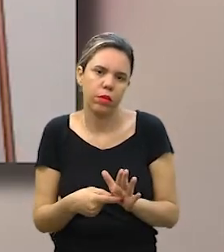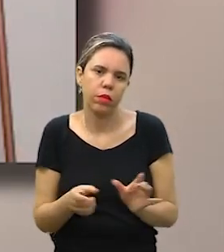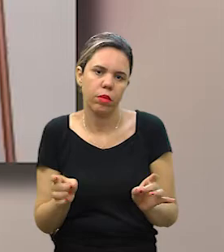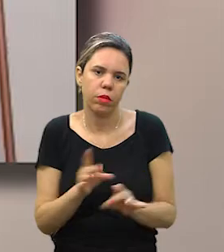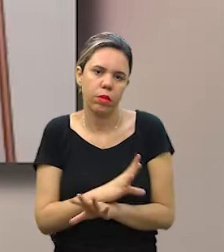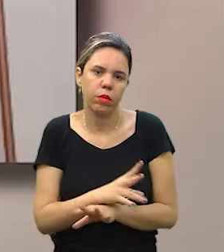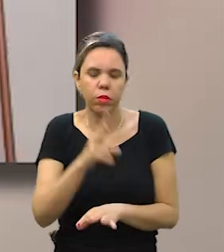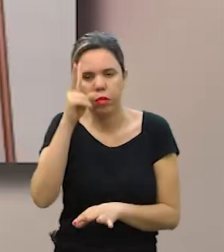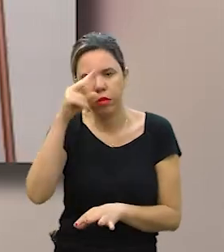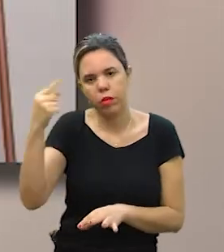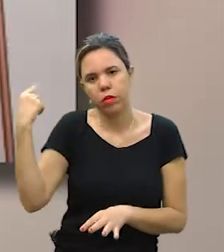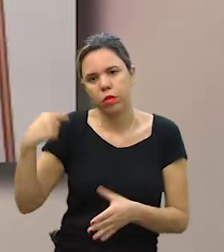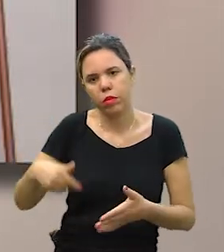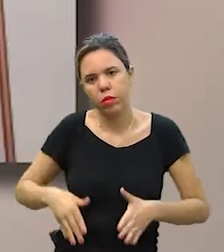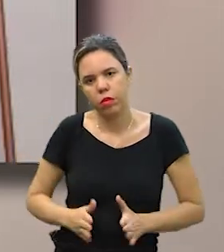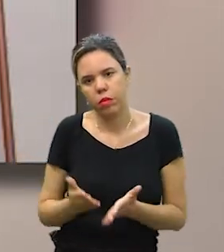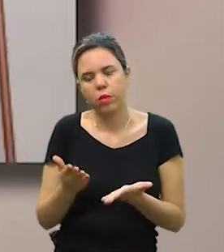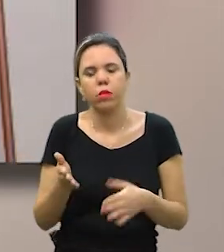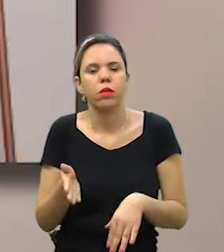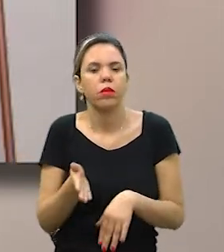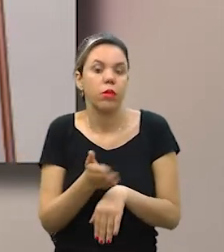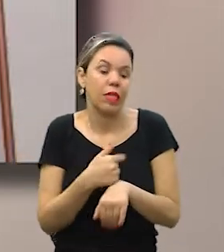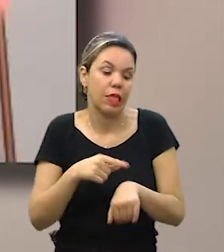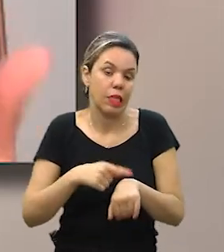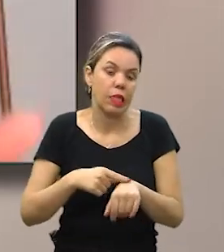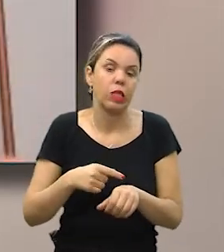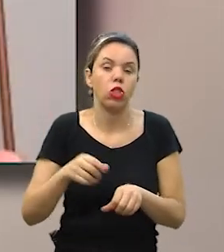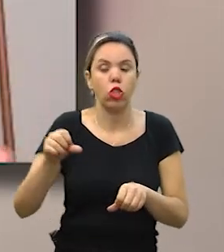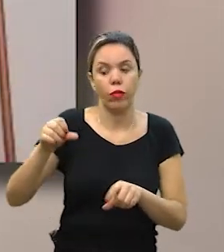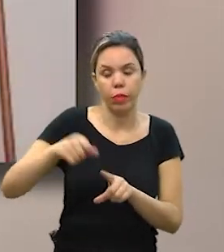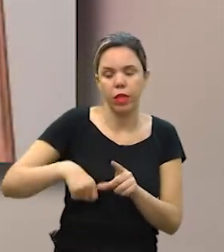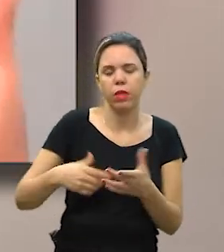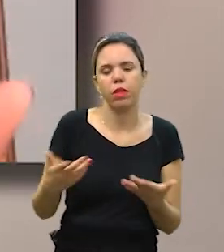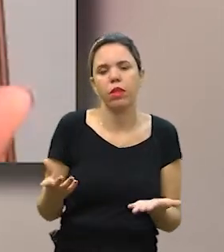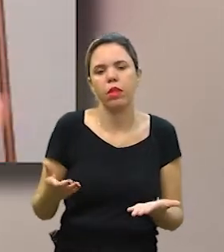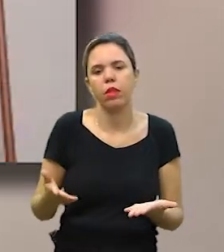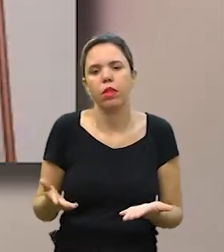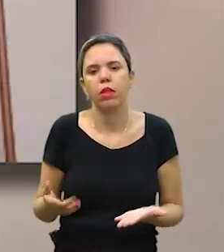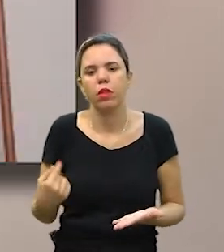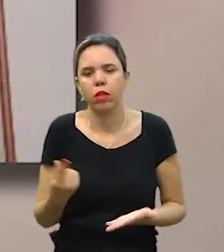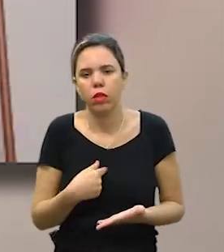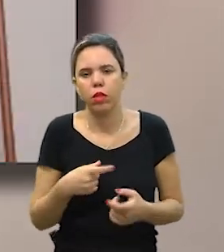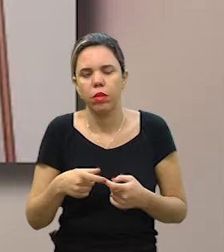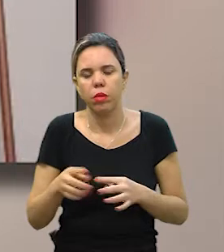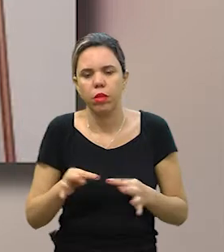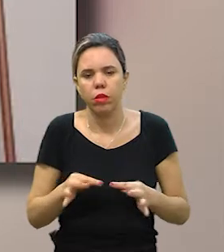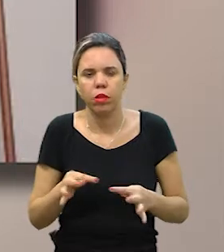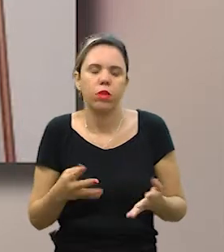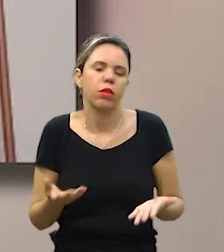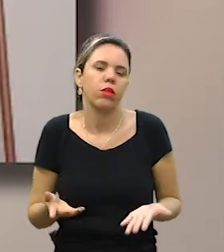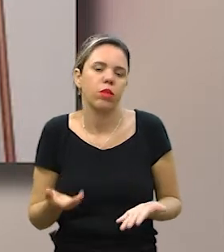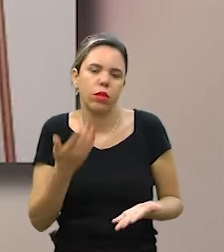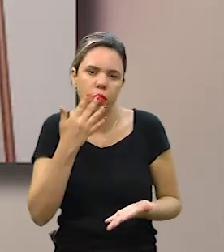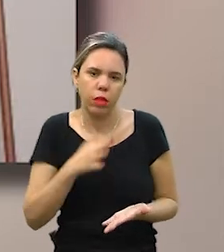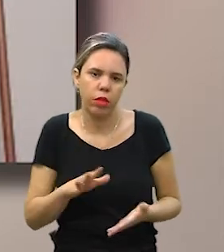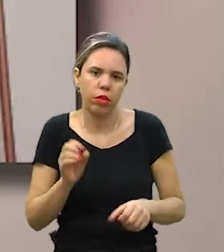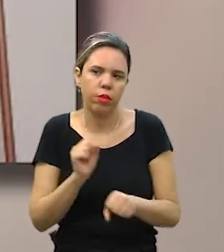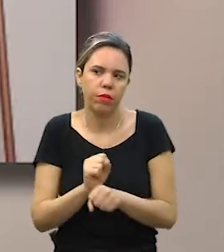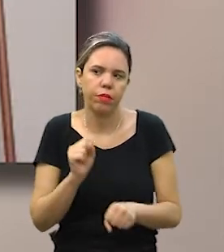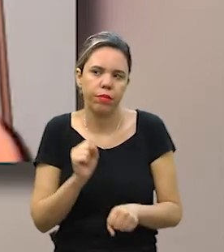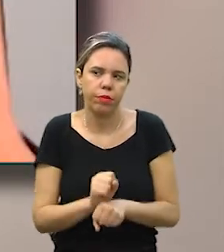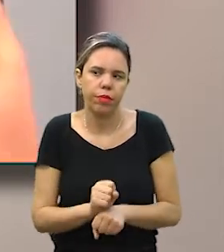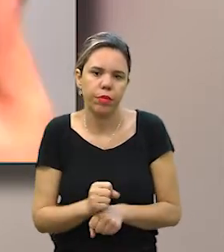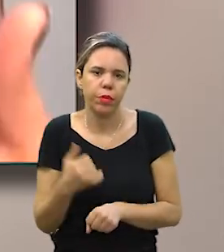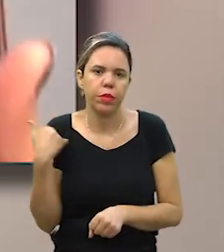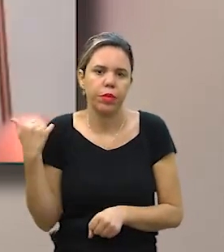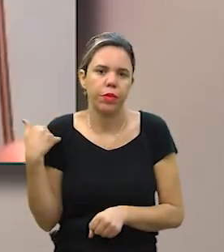sinais de prontidão, lembrando que ele nasceu prematuro. Então, no prematuro, pode ser que nós, pediatras, a gente